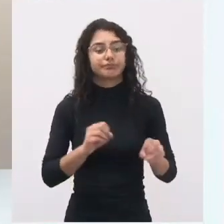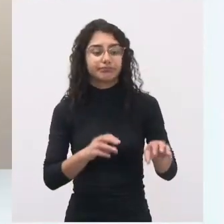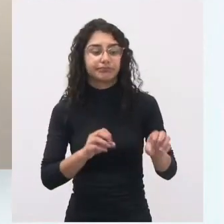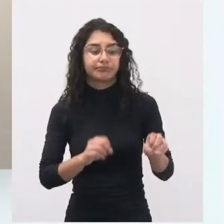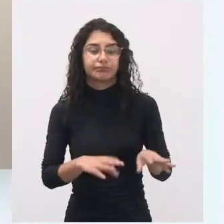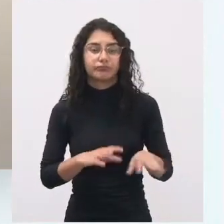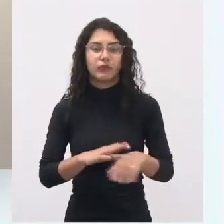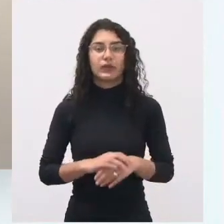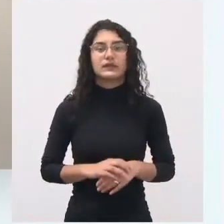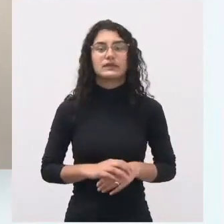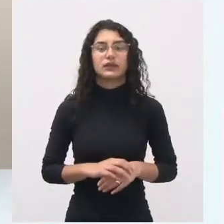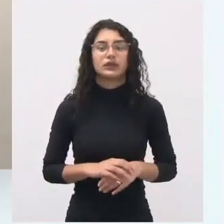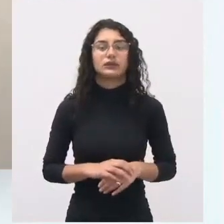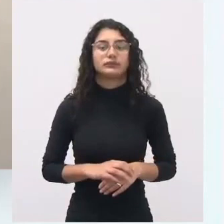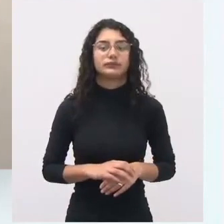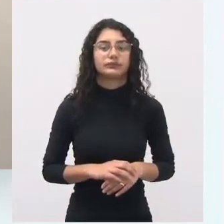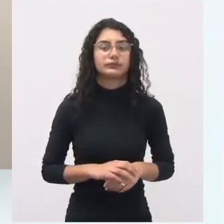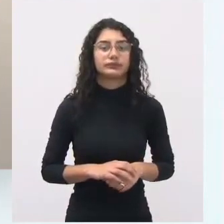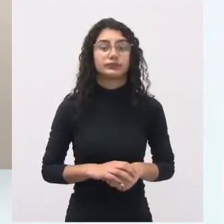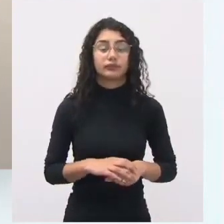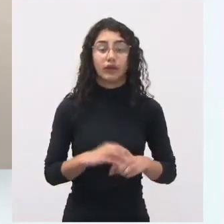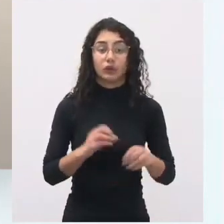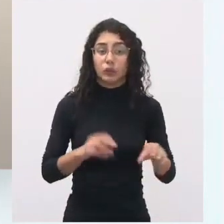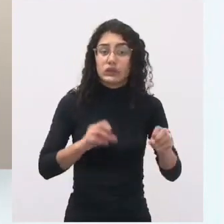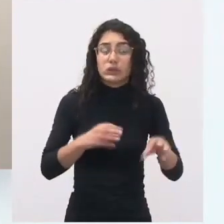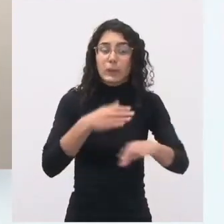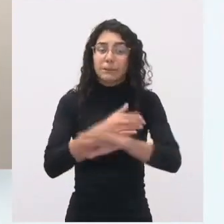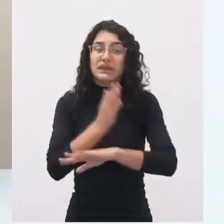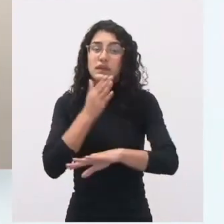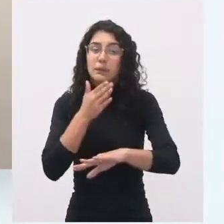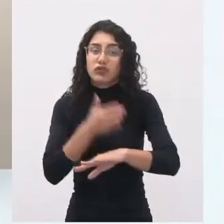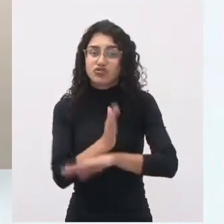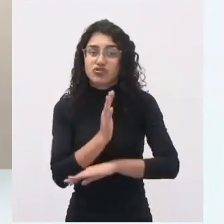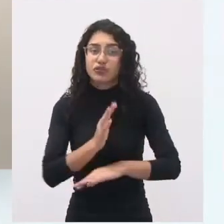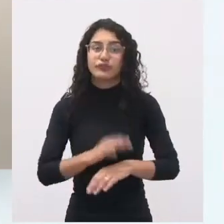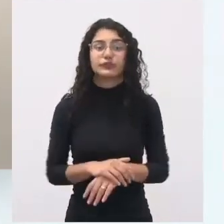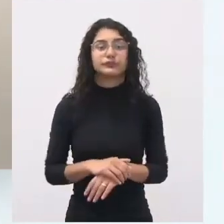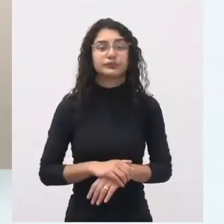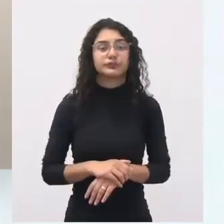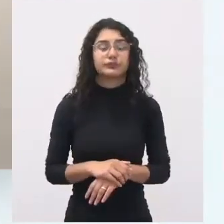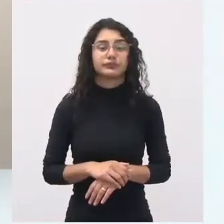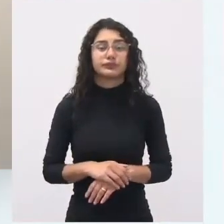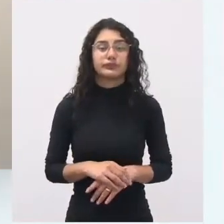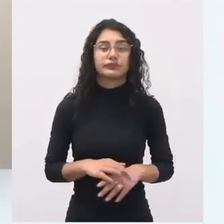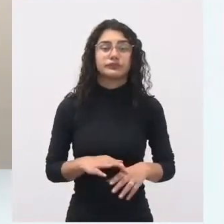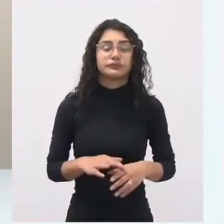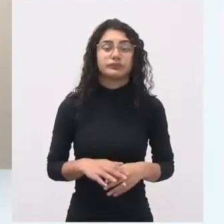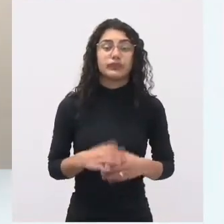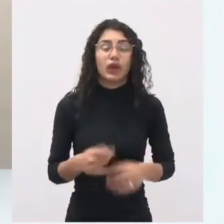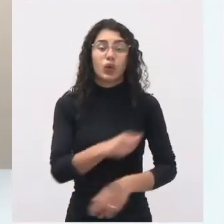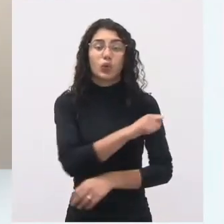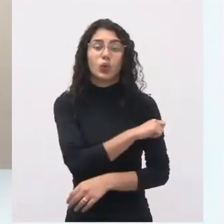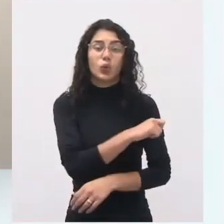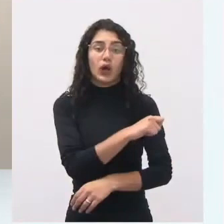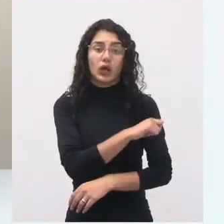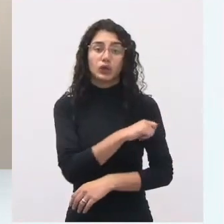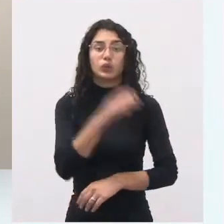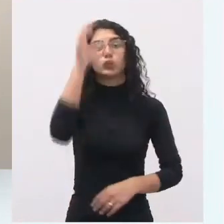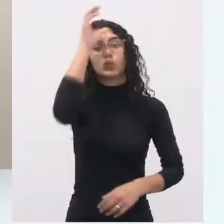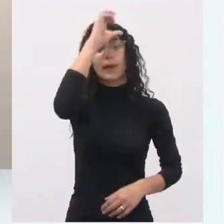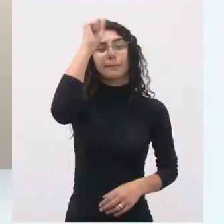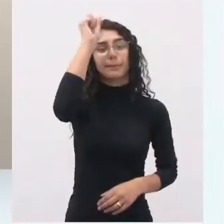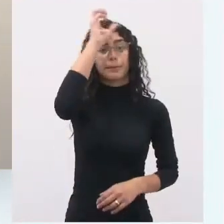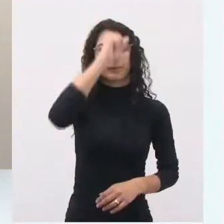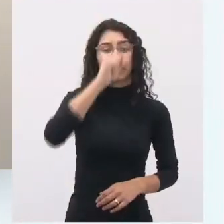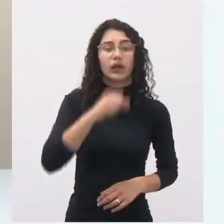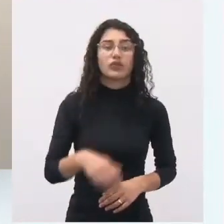educação mais participativa, mais aberta, que traga o aluno mais para uma aprendizagem